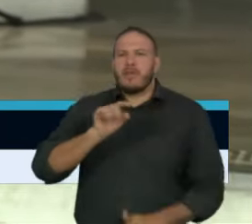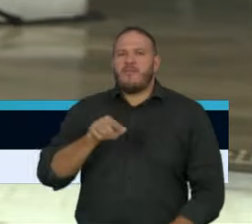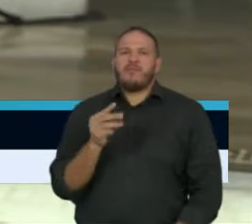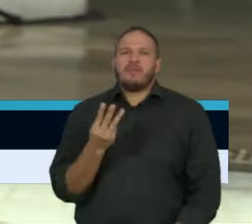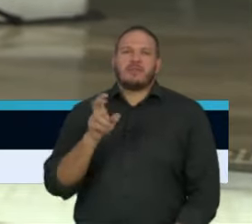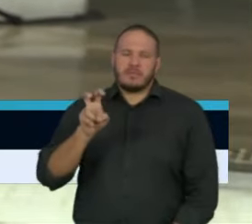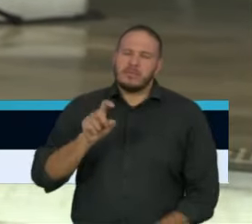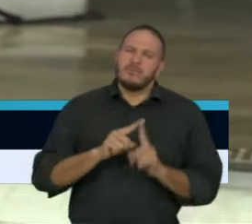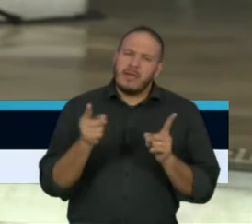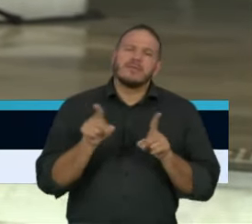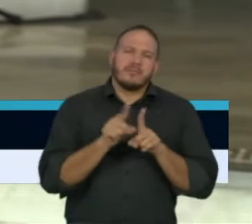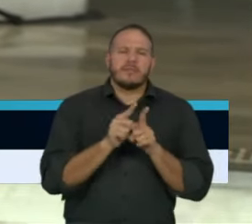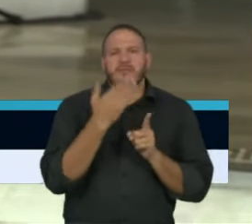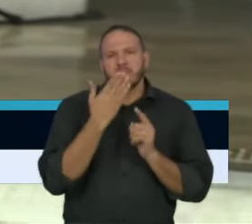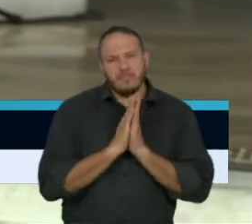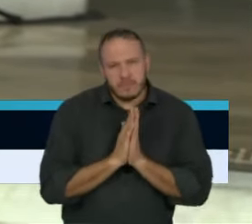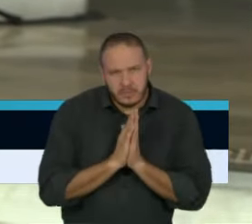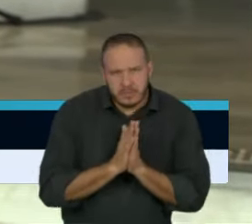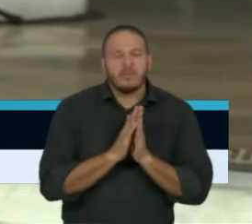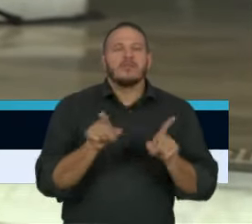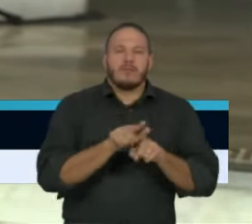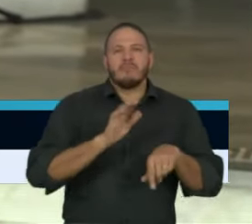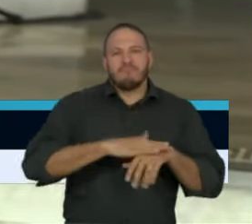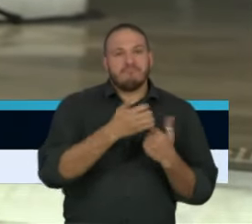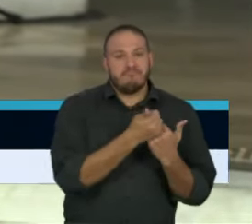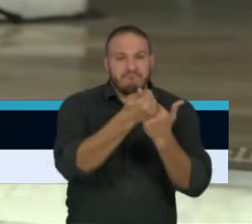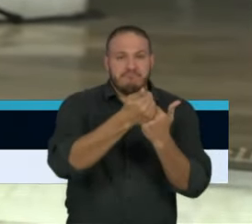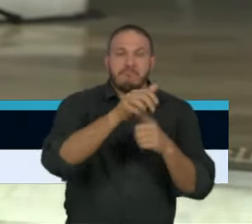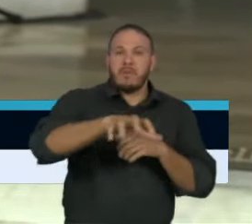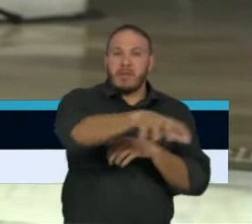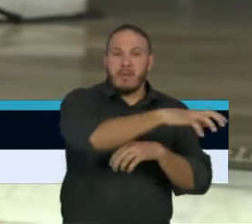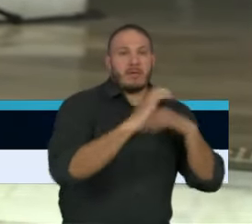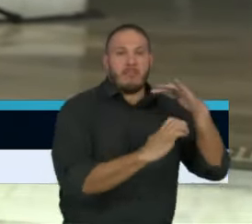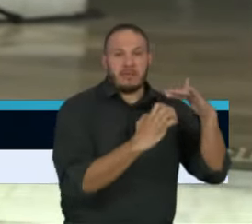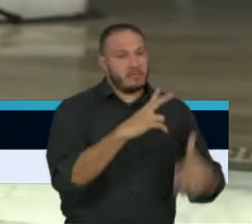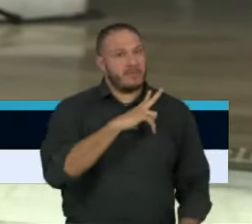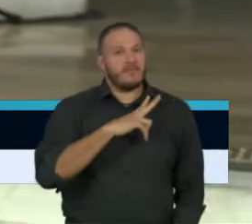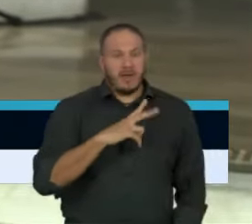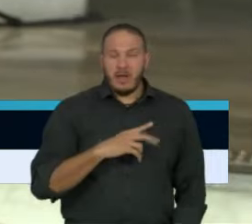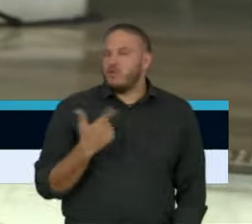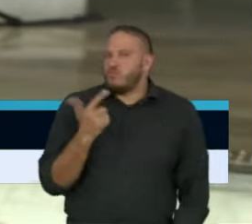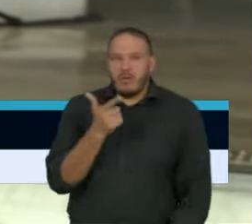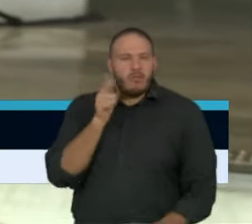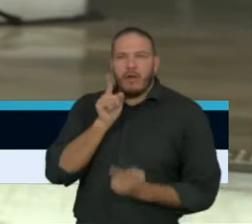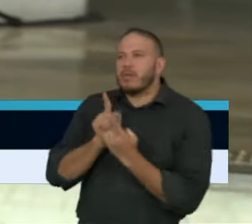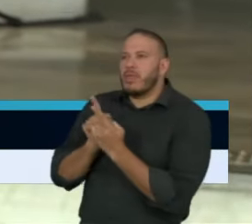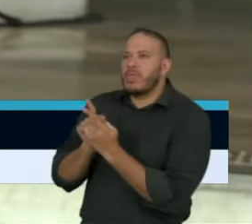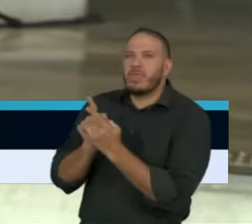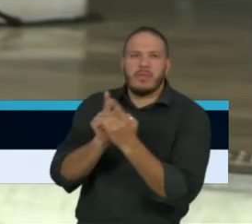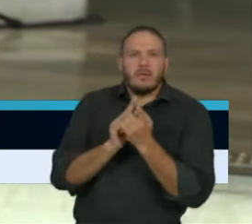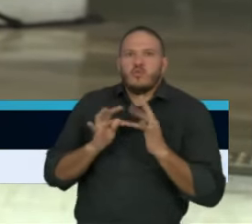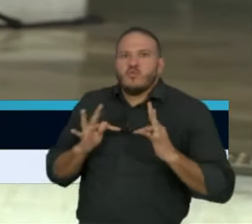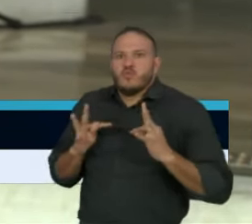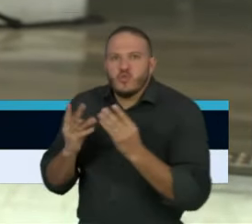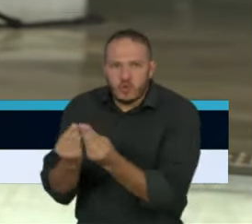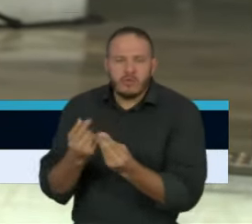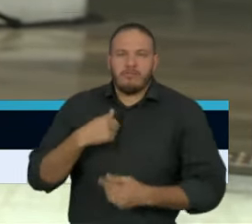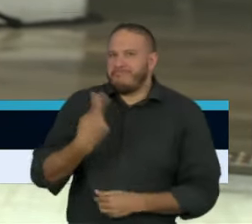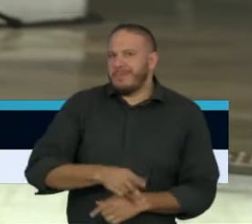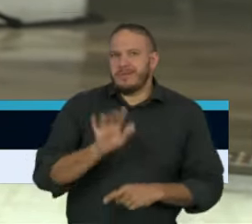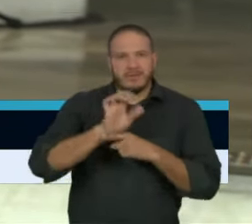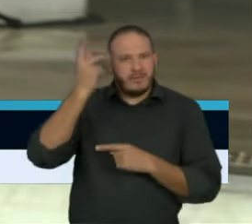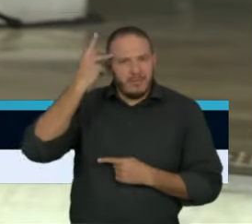um pedido de um apoio também do setor privado, Nós não temos como atender toda a demanda necessária que nós temos no estado de São